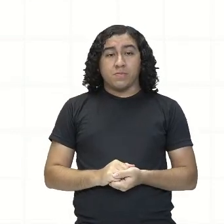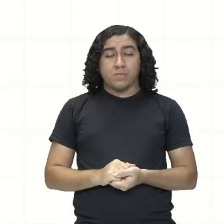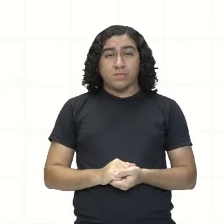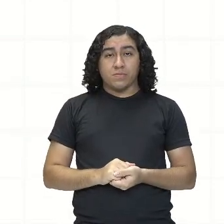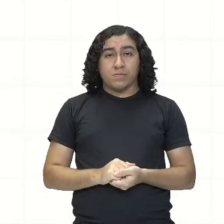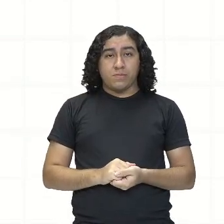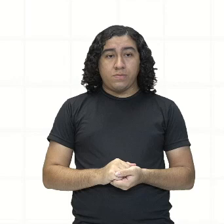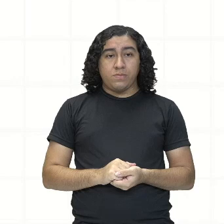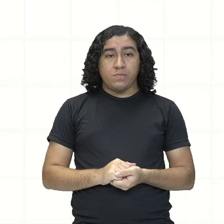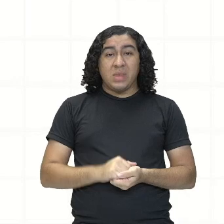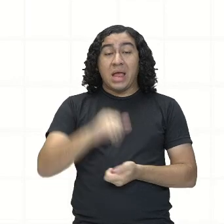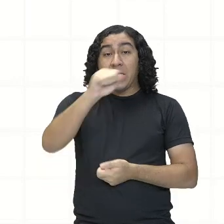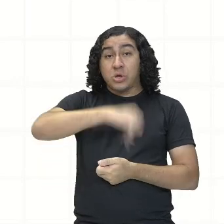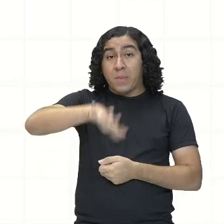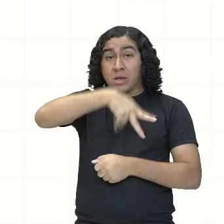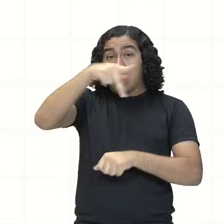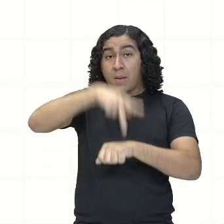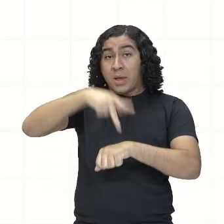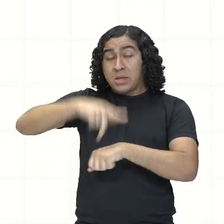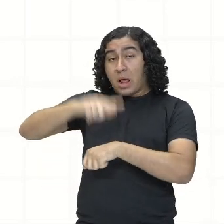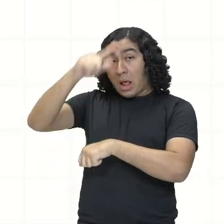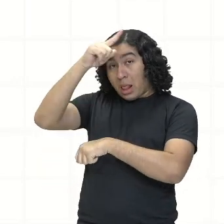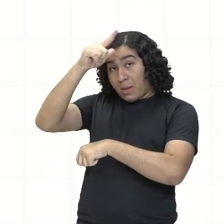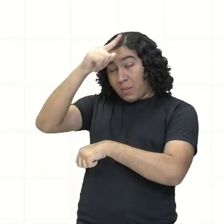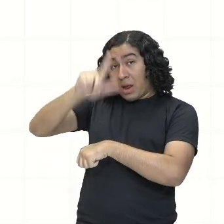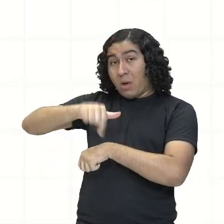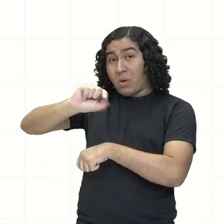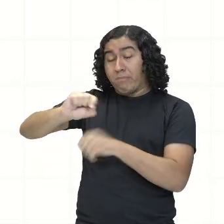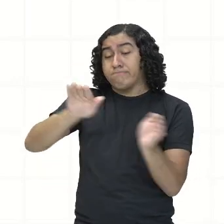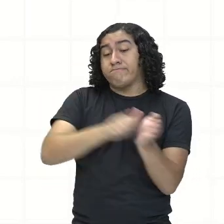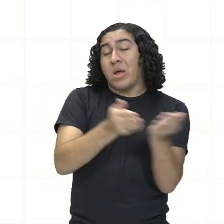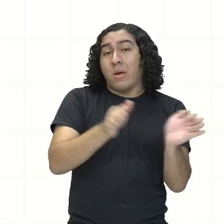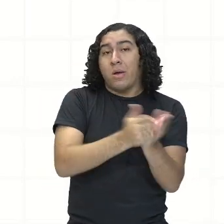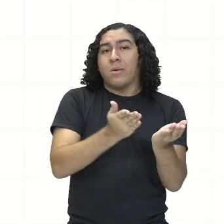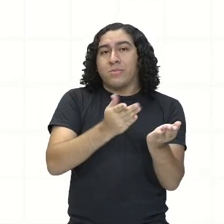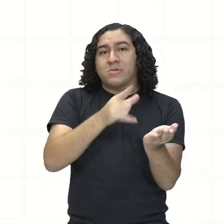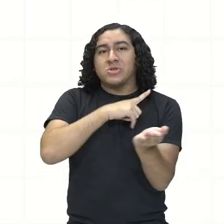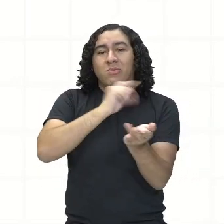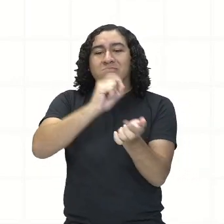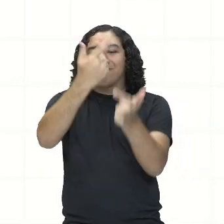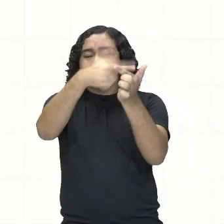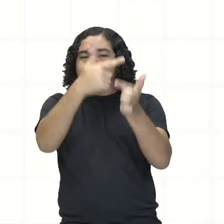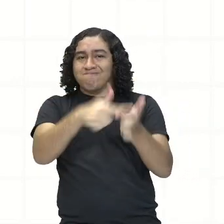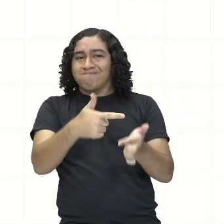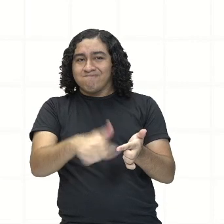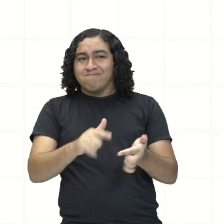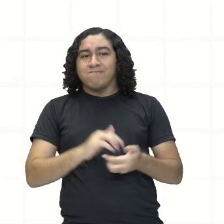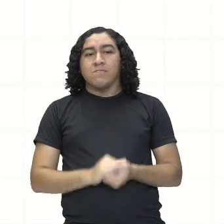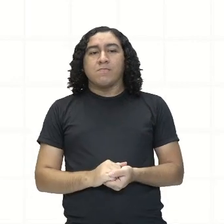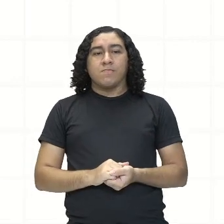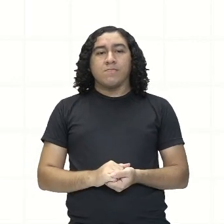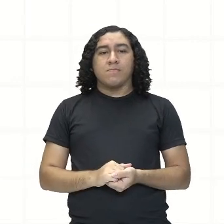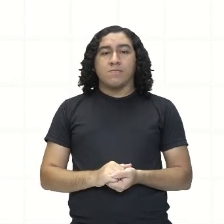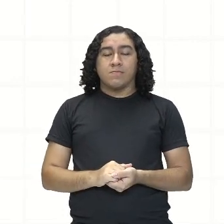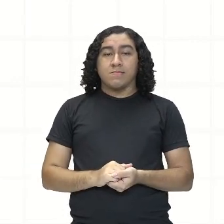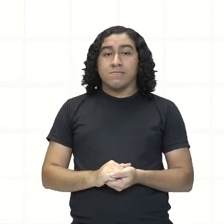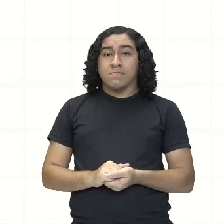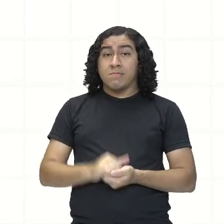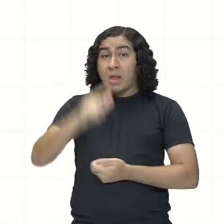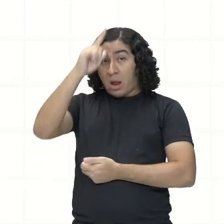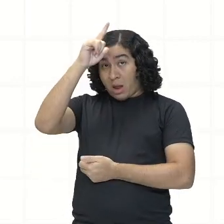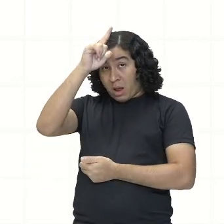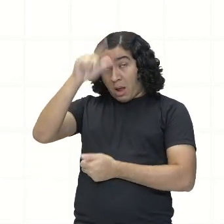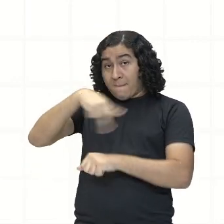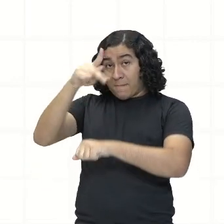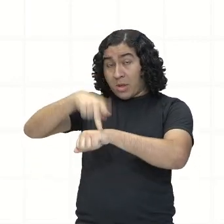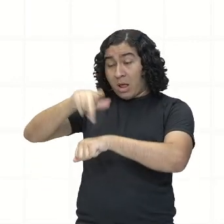Regiões que correspondem à Alemanha eram pobres e enfrentavam dificuldades. Olha aqui a Alemanha.